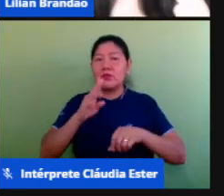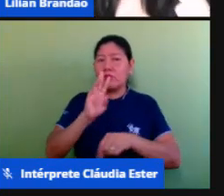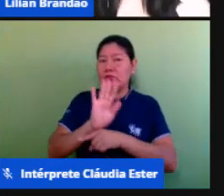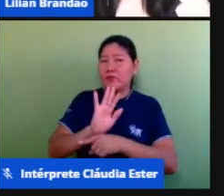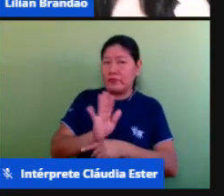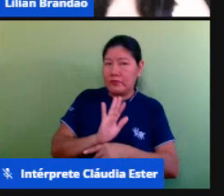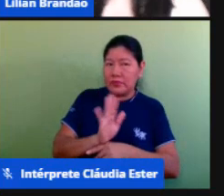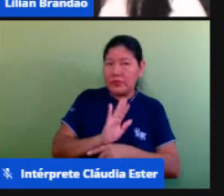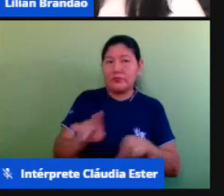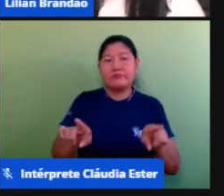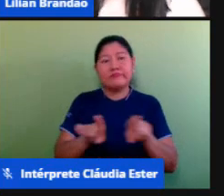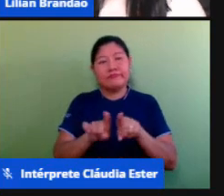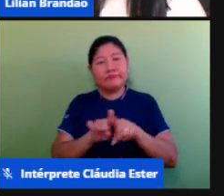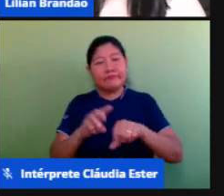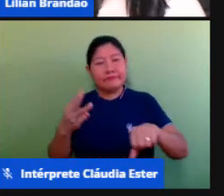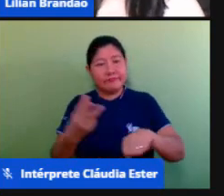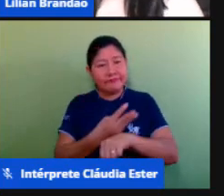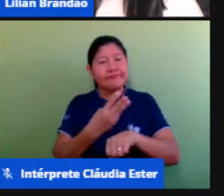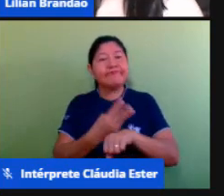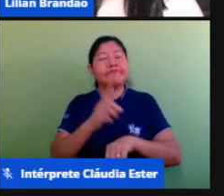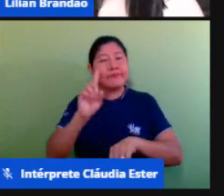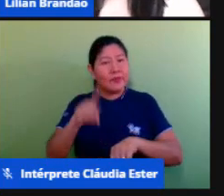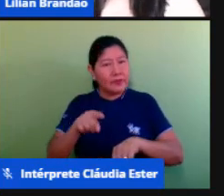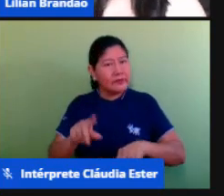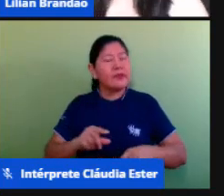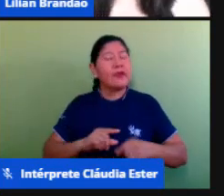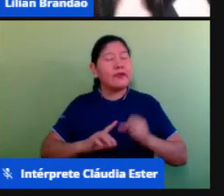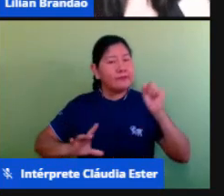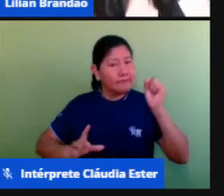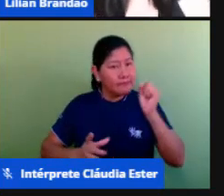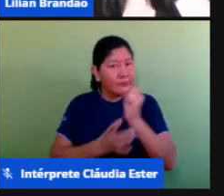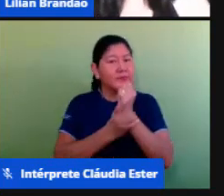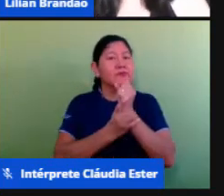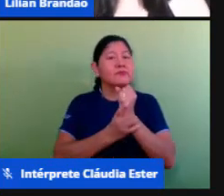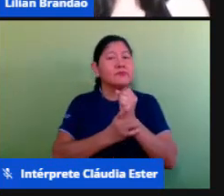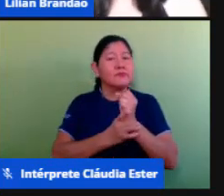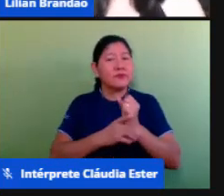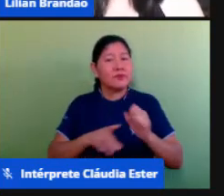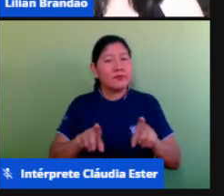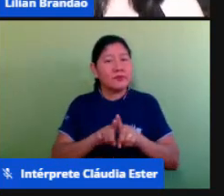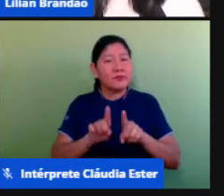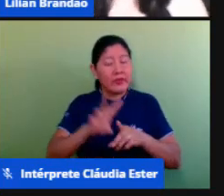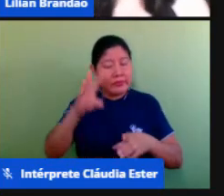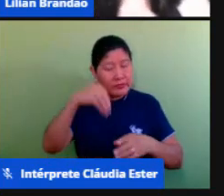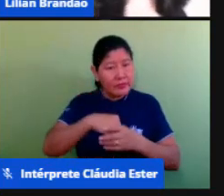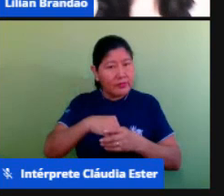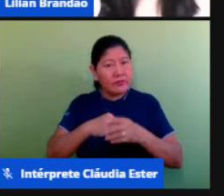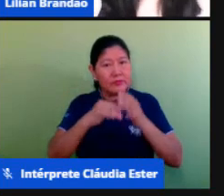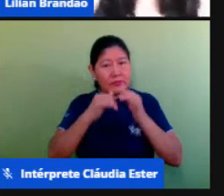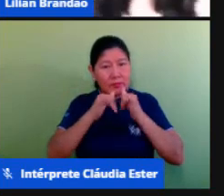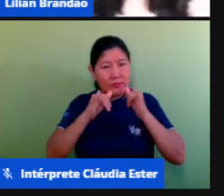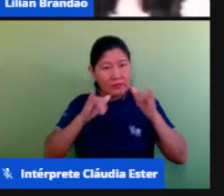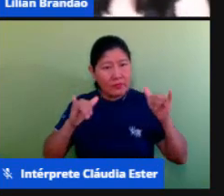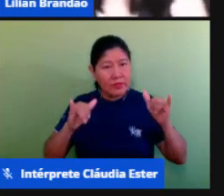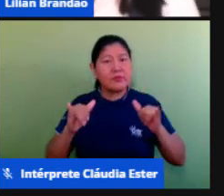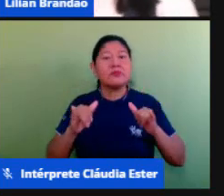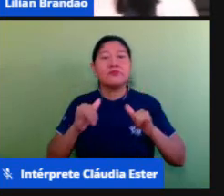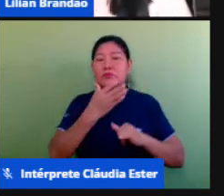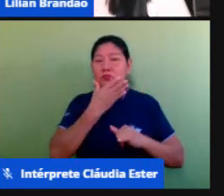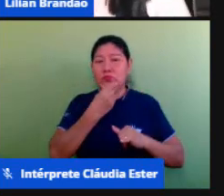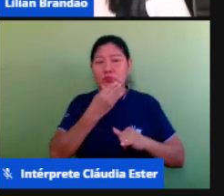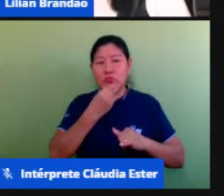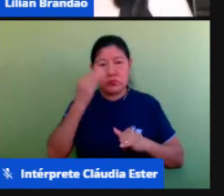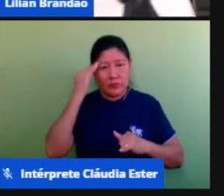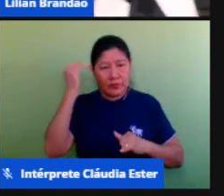WhatsApp. Então, isso foi preponderante dentro do Vanderlei Rosa. Quando nós pensamos também na questão do processo